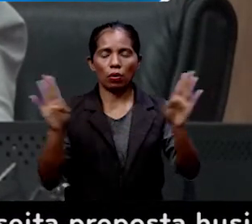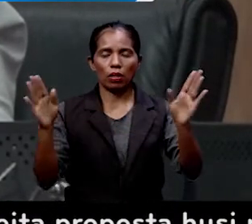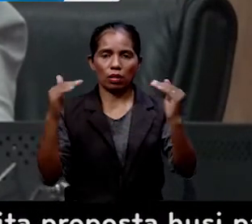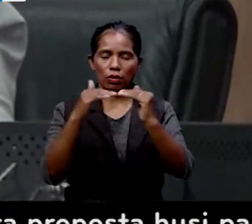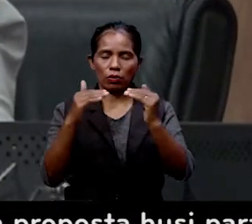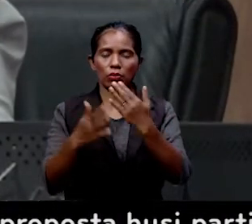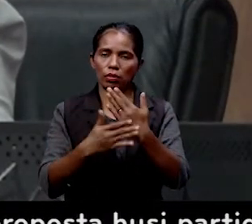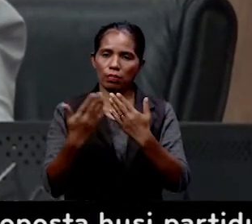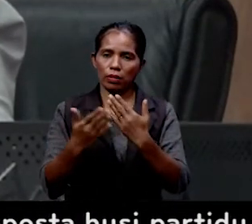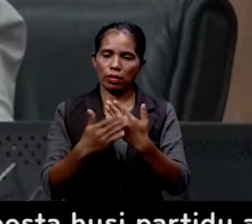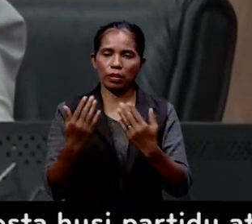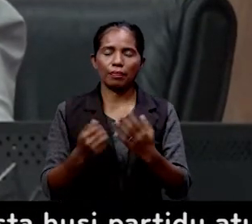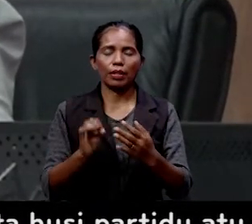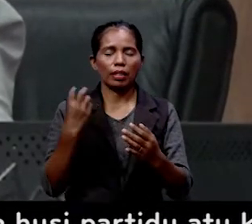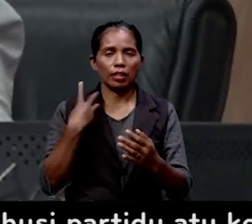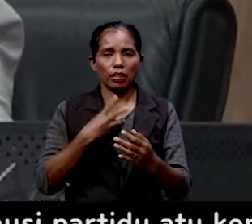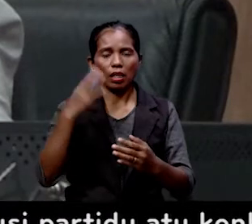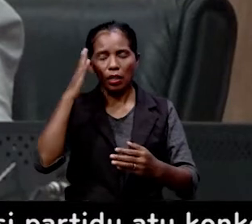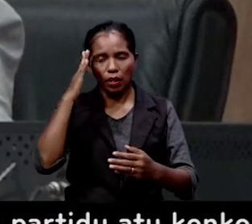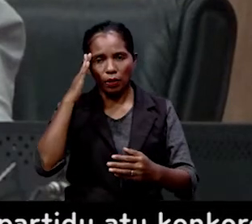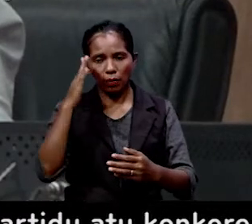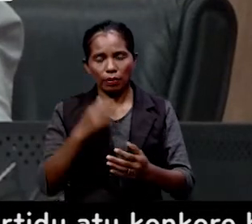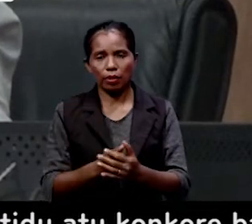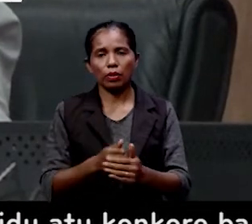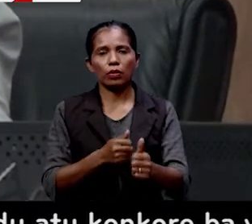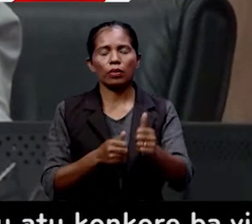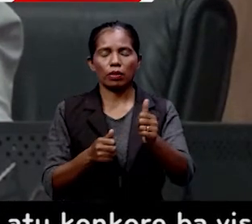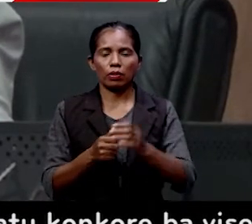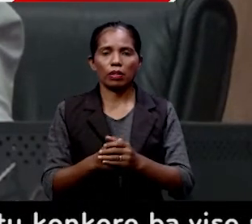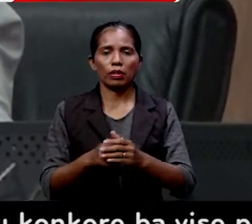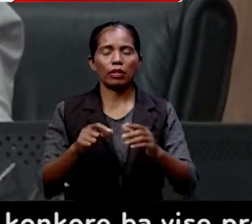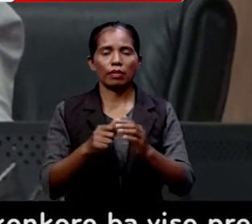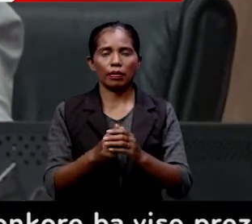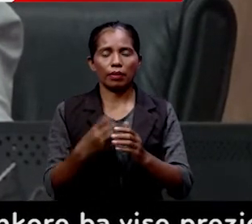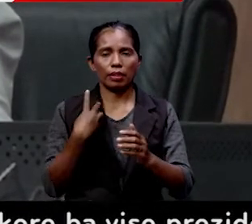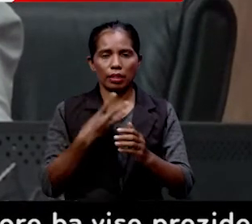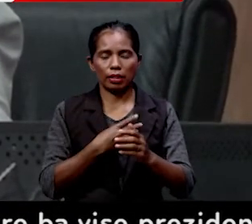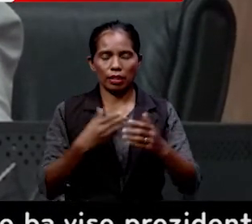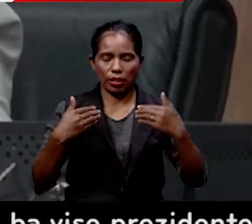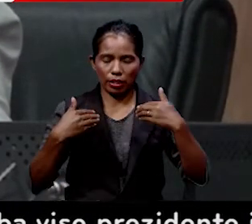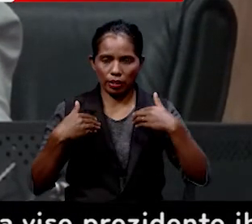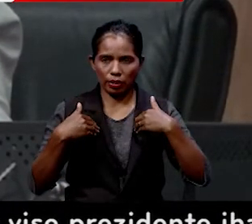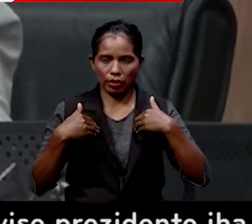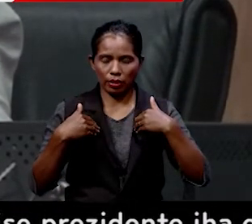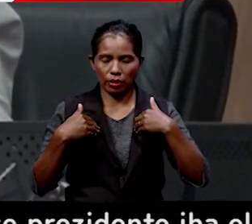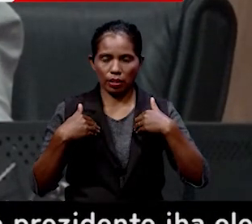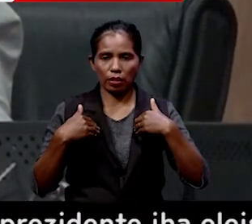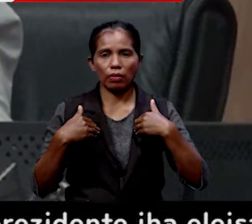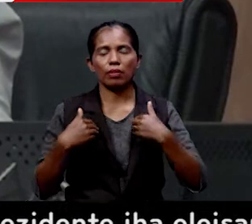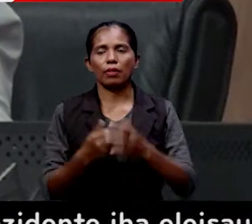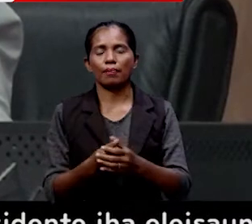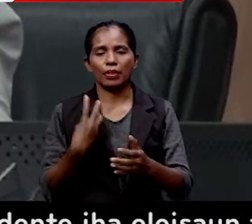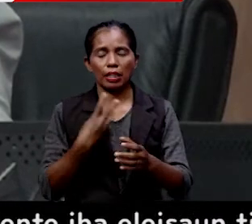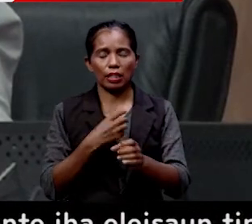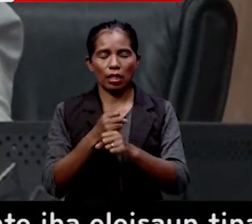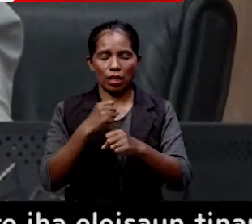tebes, hanen, kataq, iha, seção legislativa, Sira, selo, moch, iha, onna, referência, balu, ke, ita